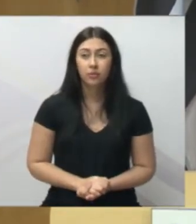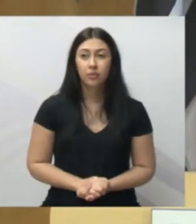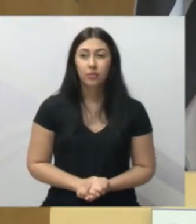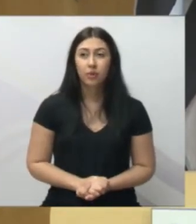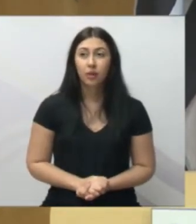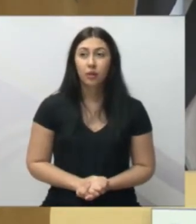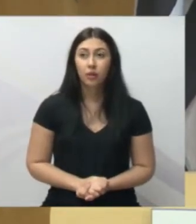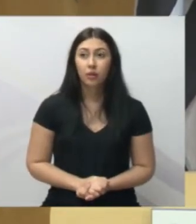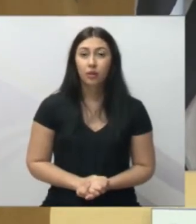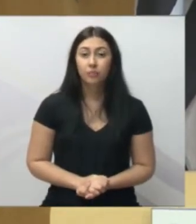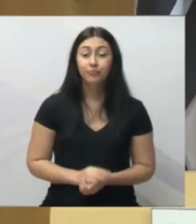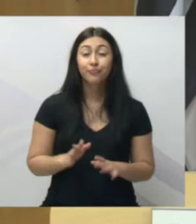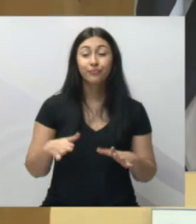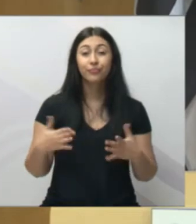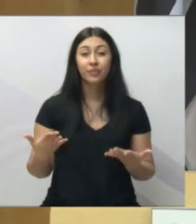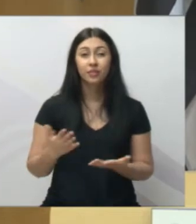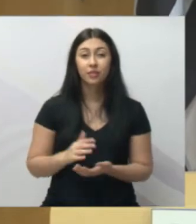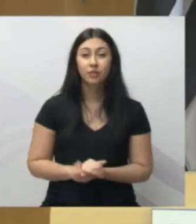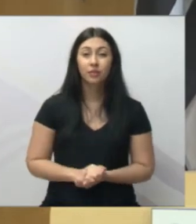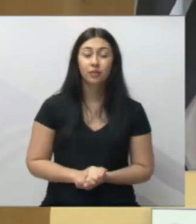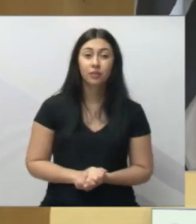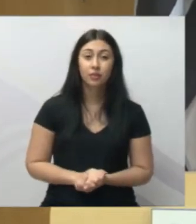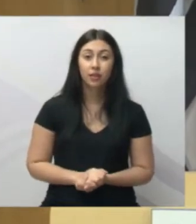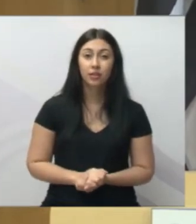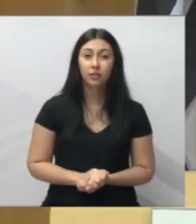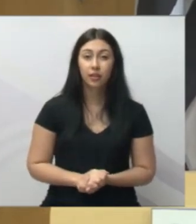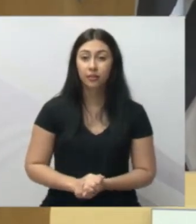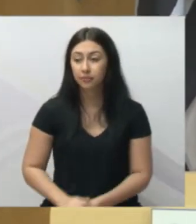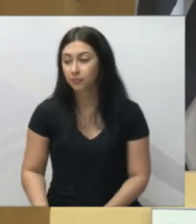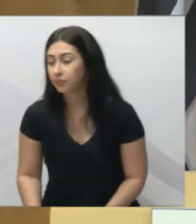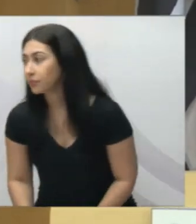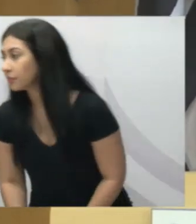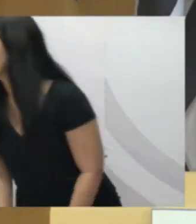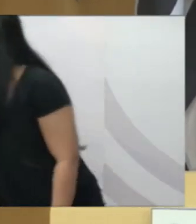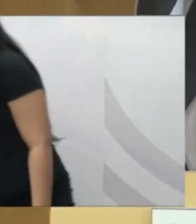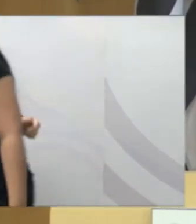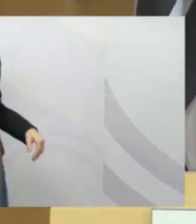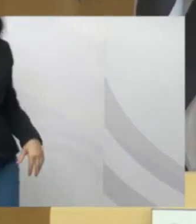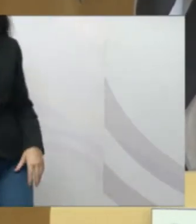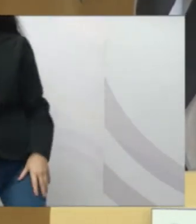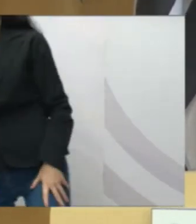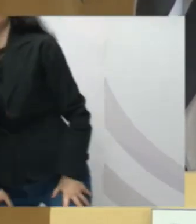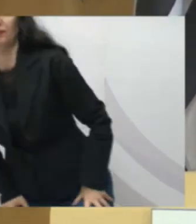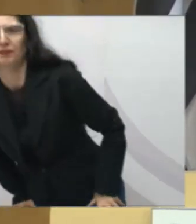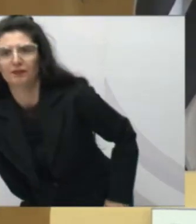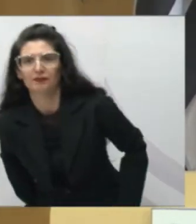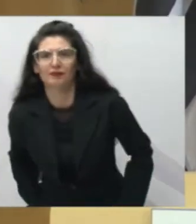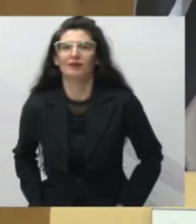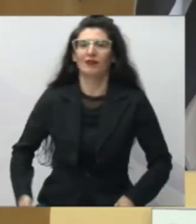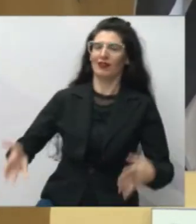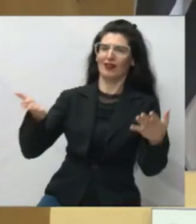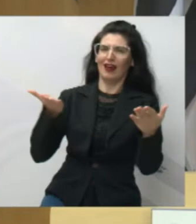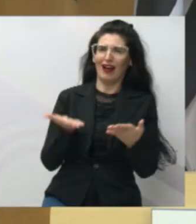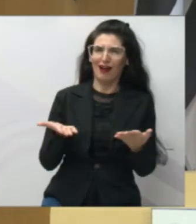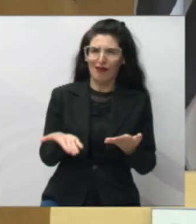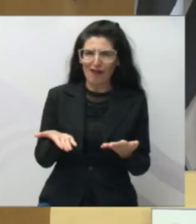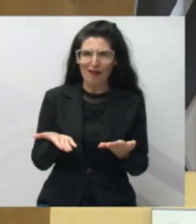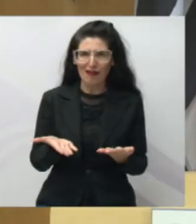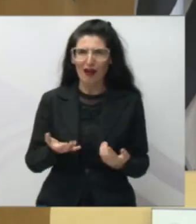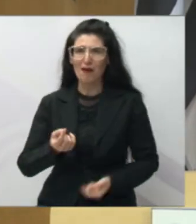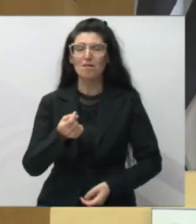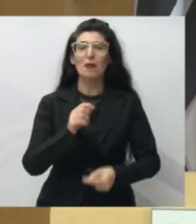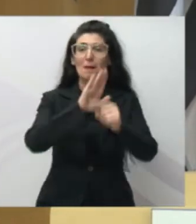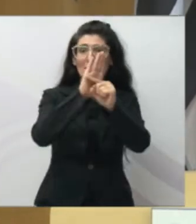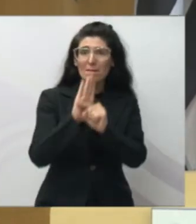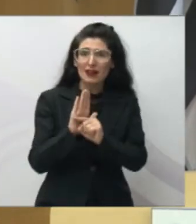que dizer. Aí, agora, manda retirar um assessor de cada gabinete.